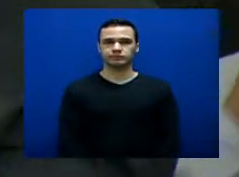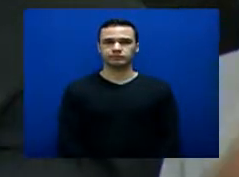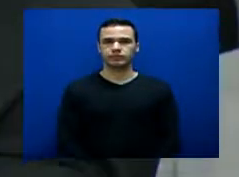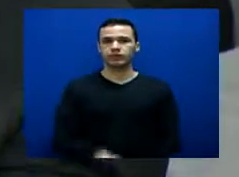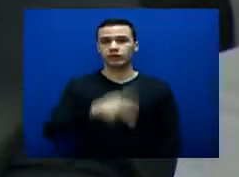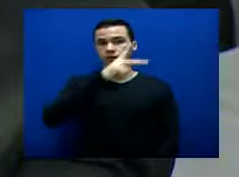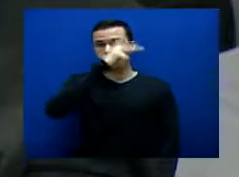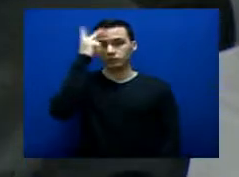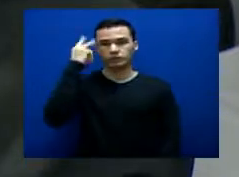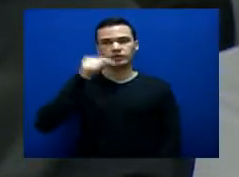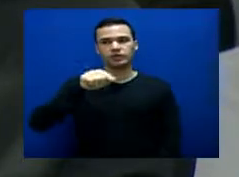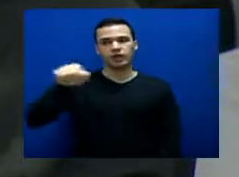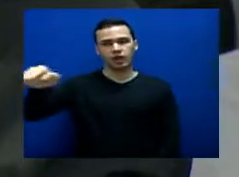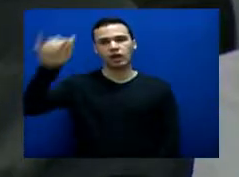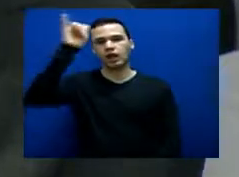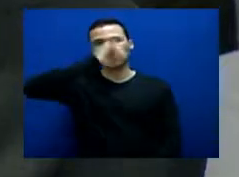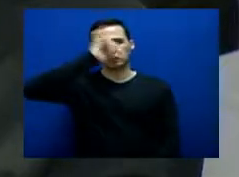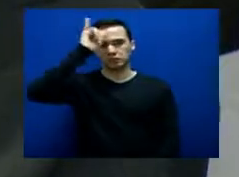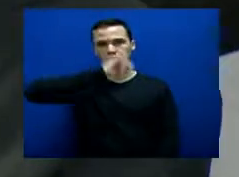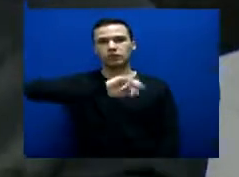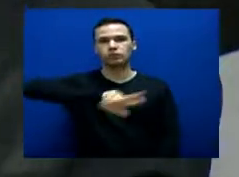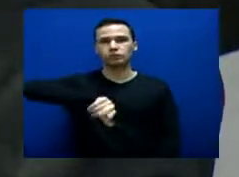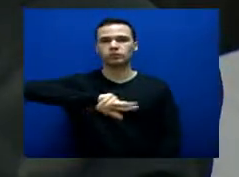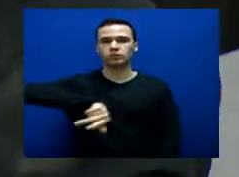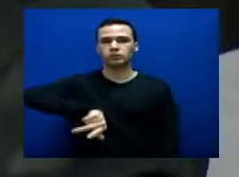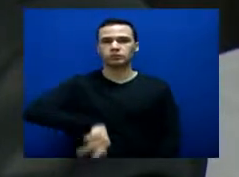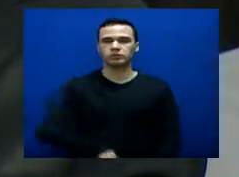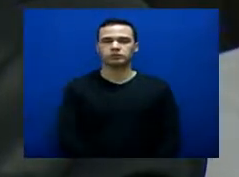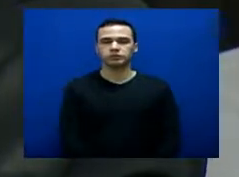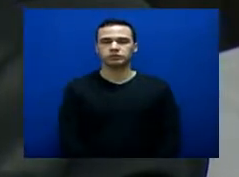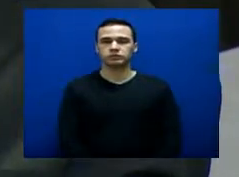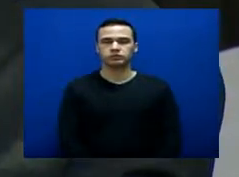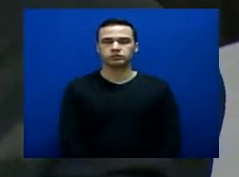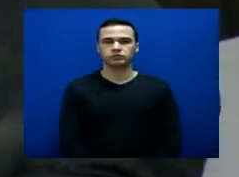O povo não é trouxa. O povo não é trouxa.